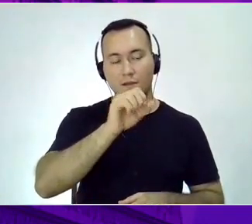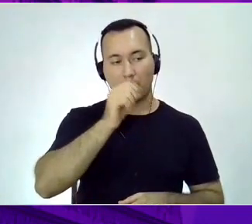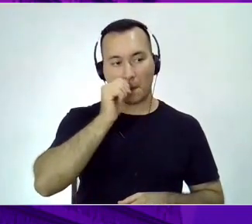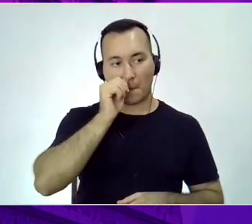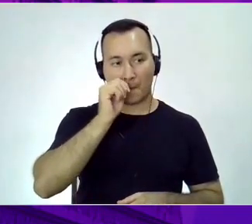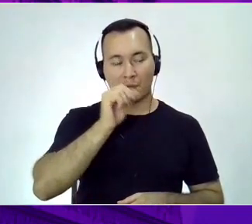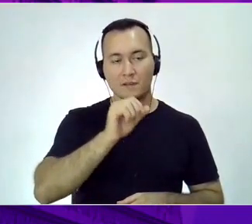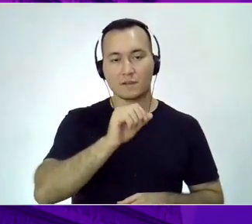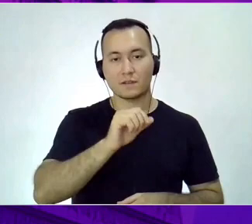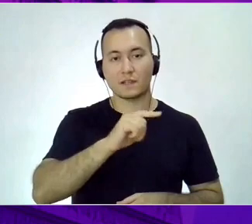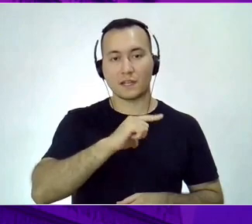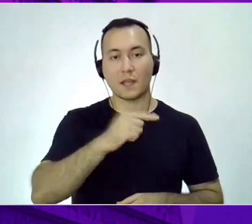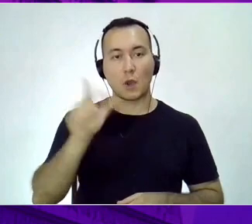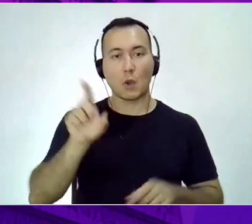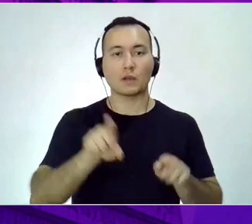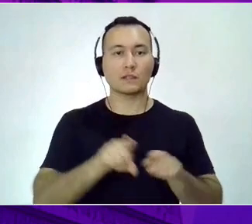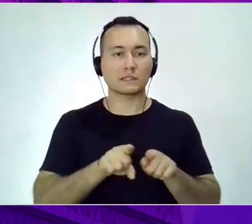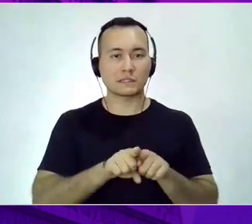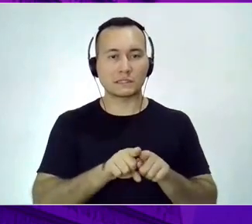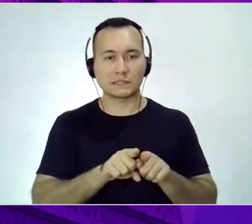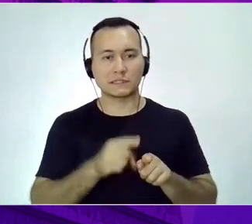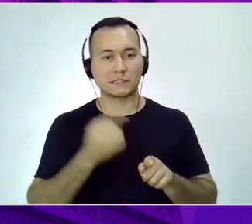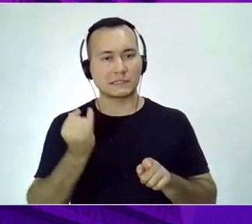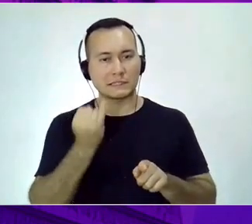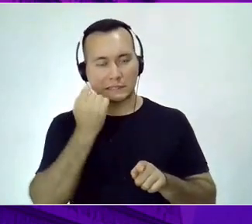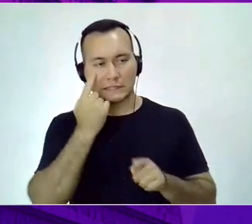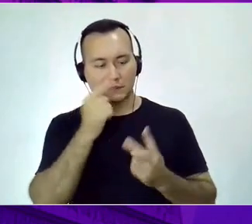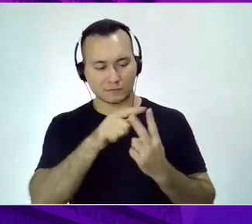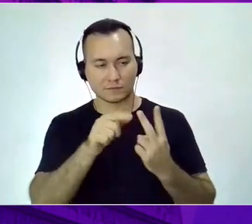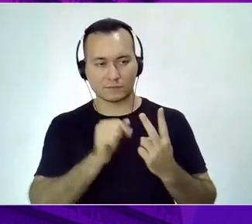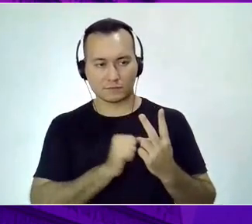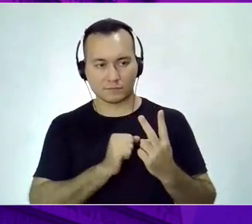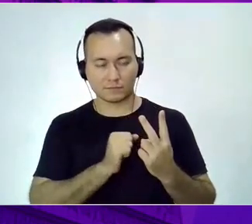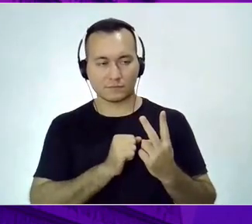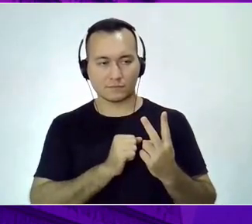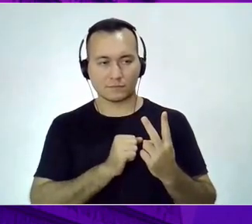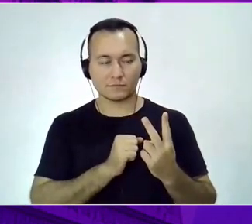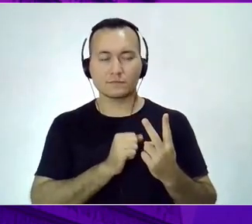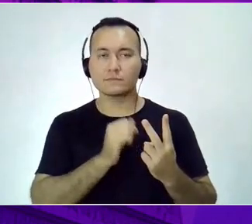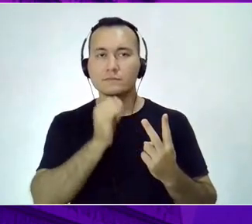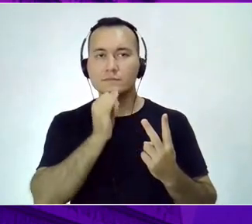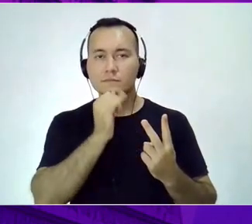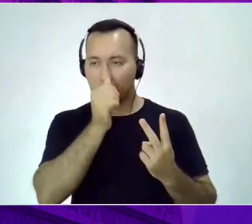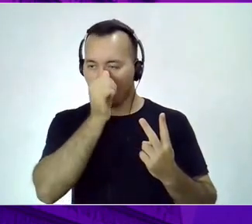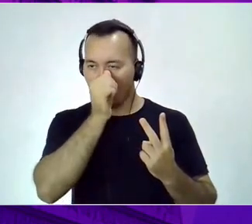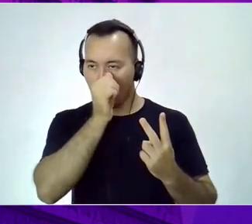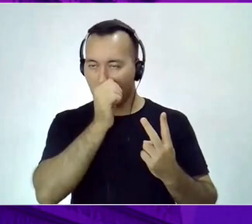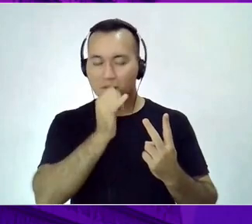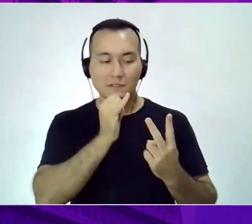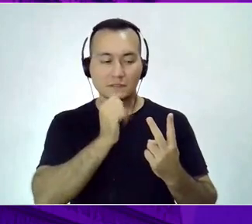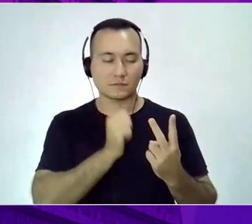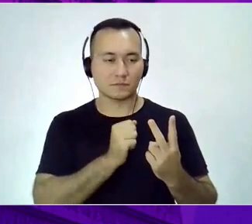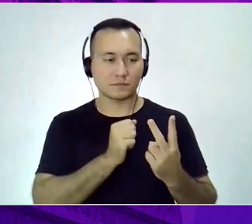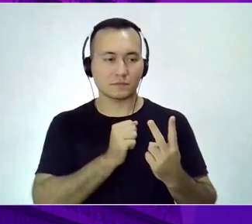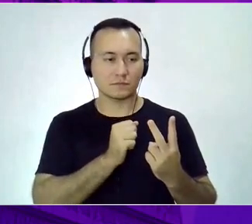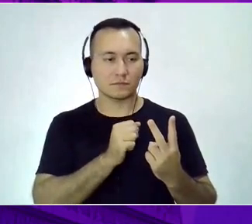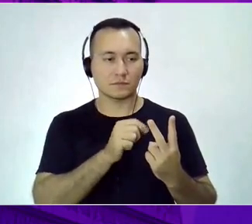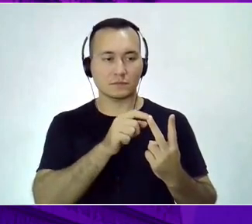Por quê? Lá se fala muito dessas questões de como testar sistemas que têm inteligência artificial.